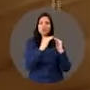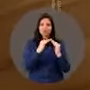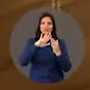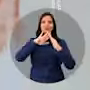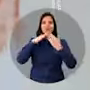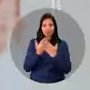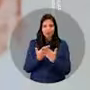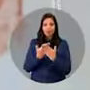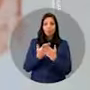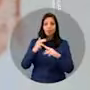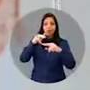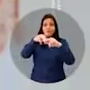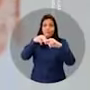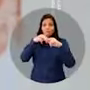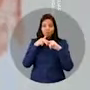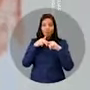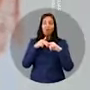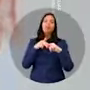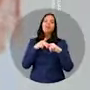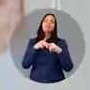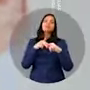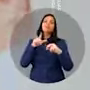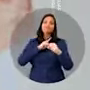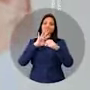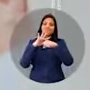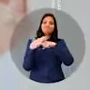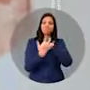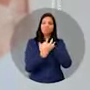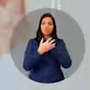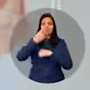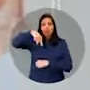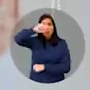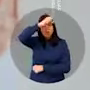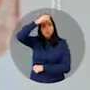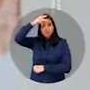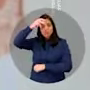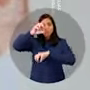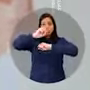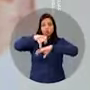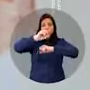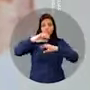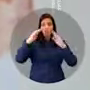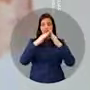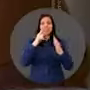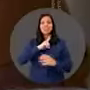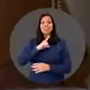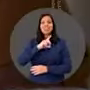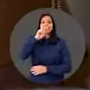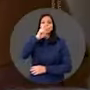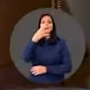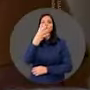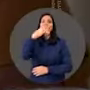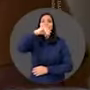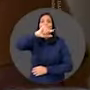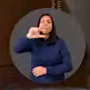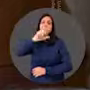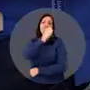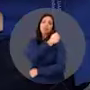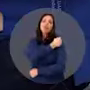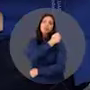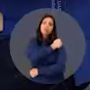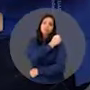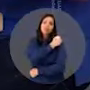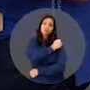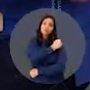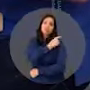maior drama? A rede pública de ensino de Cuiabá tem cerca de 54 mil alunos, 18 mil crianças.